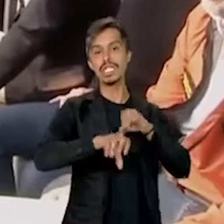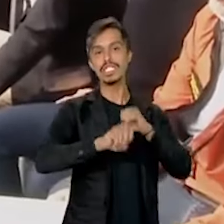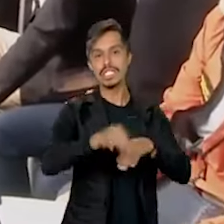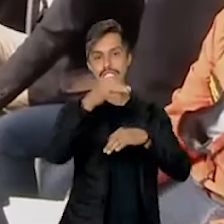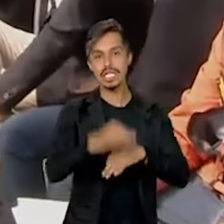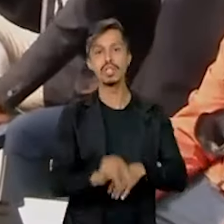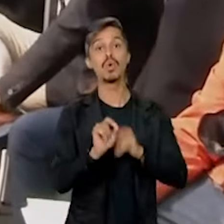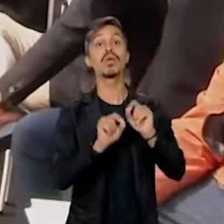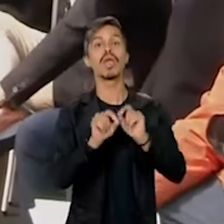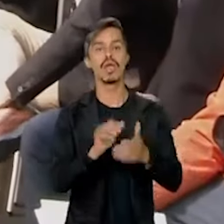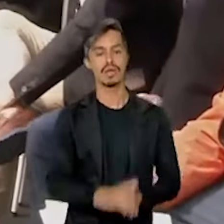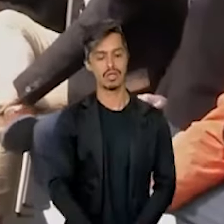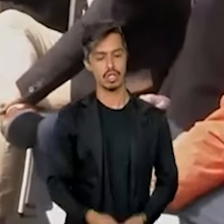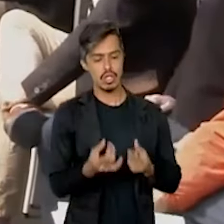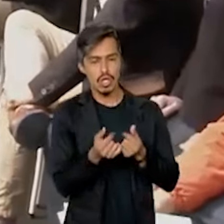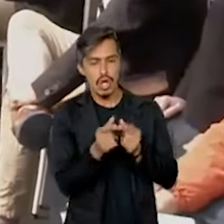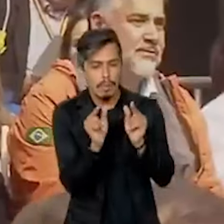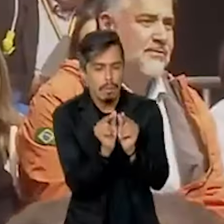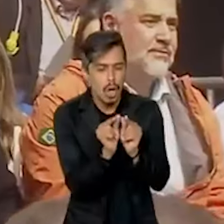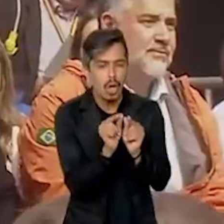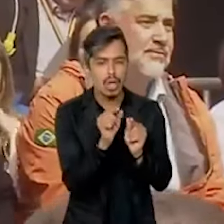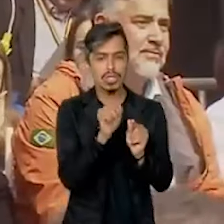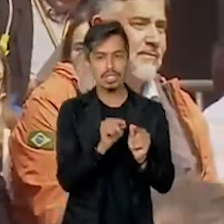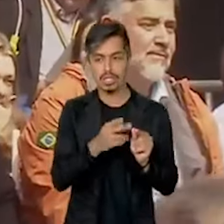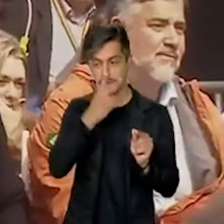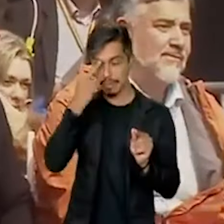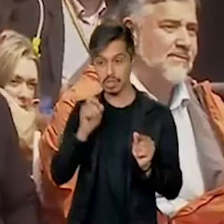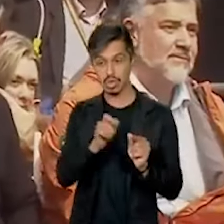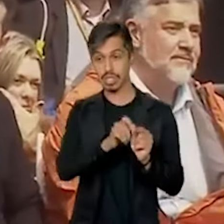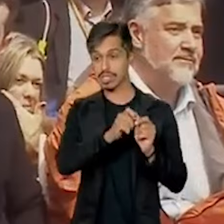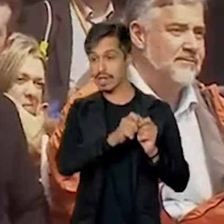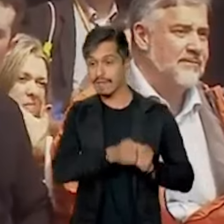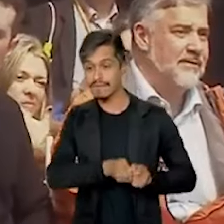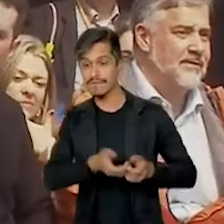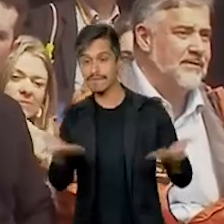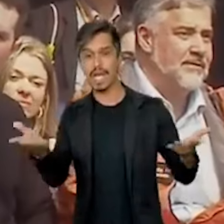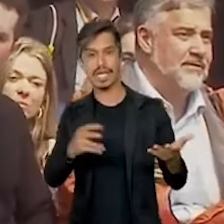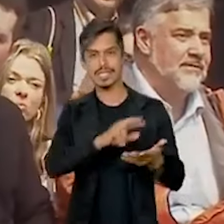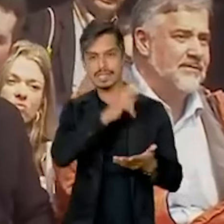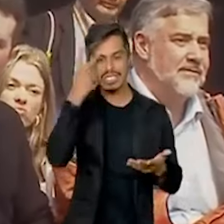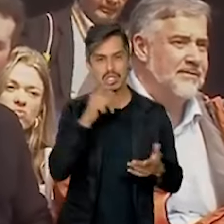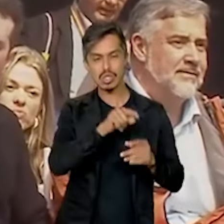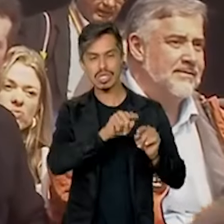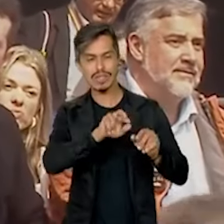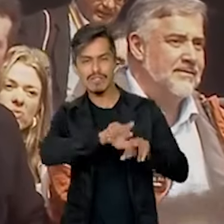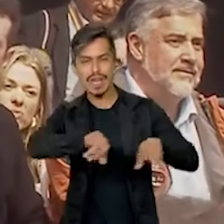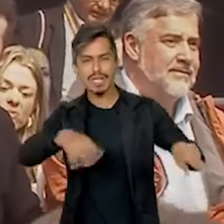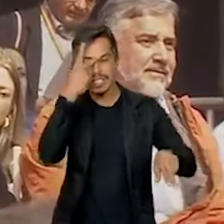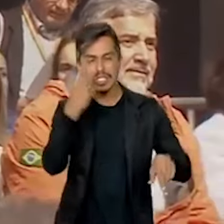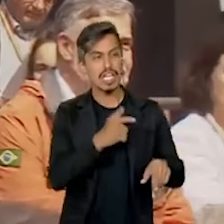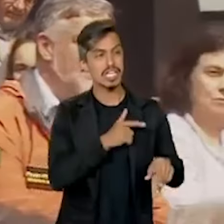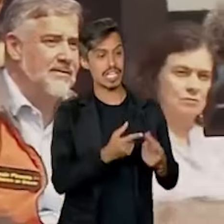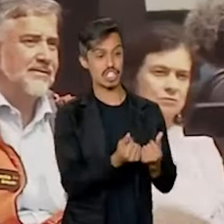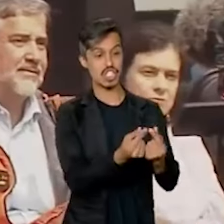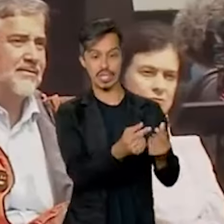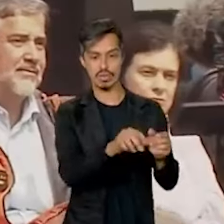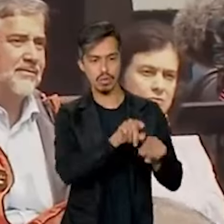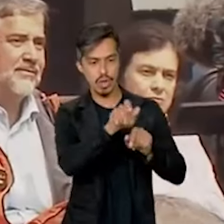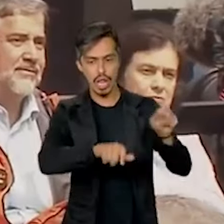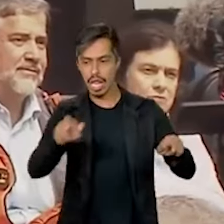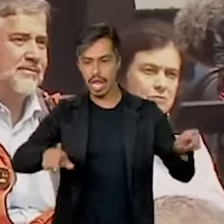pouco dinheiro na mão de muitos significa distribuição de riqueza. E muito dinheiro na